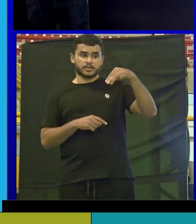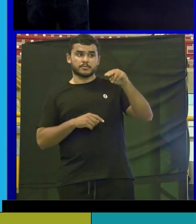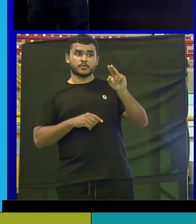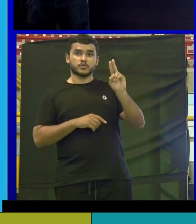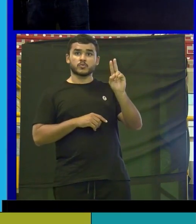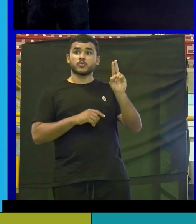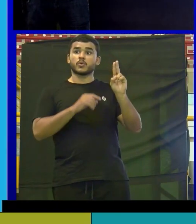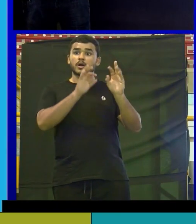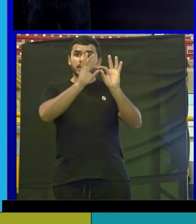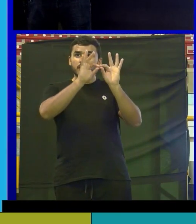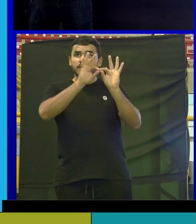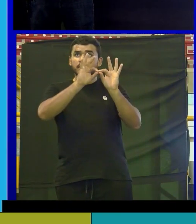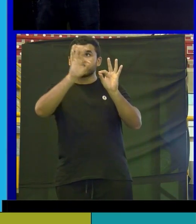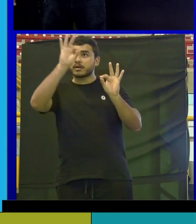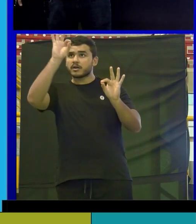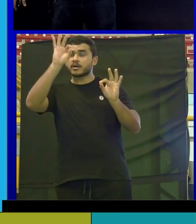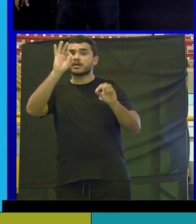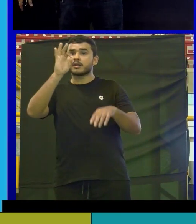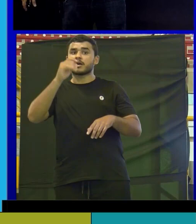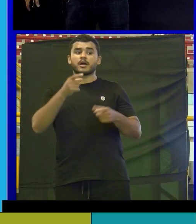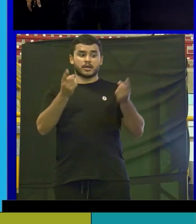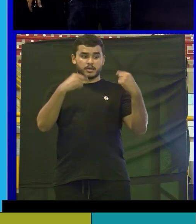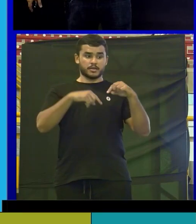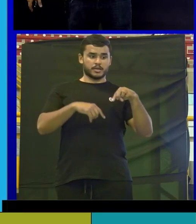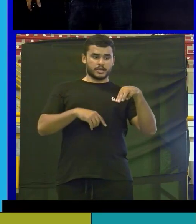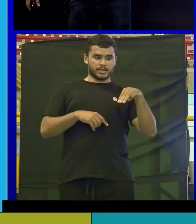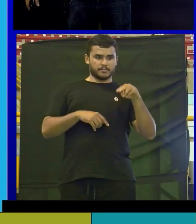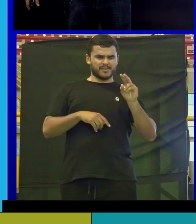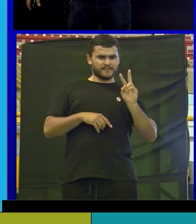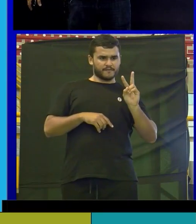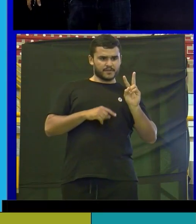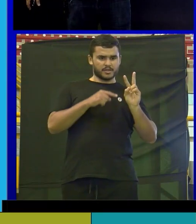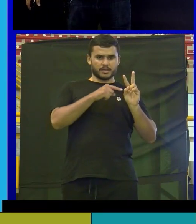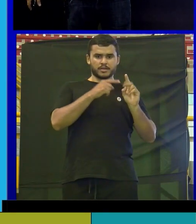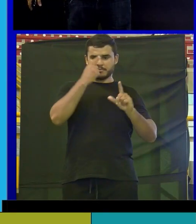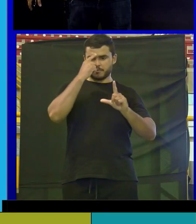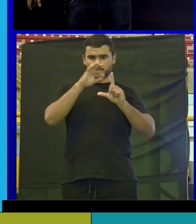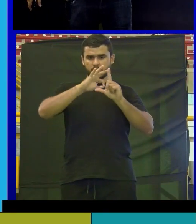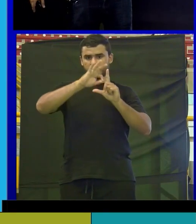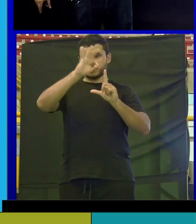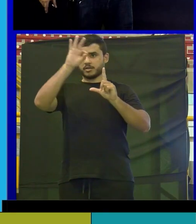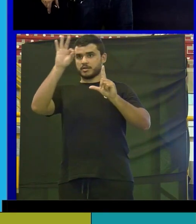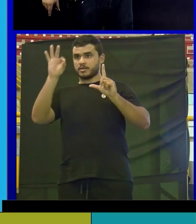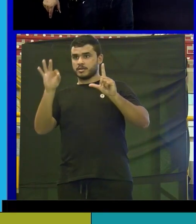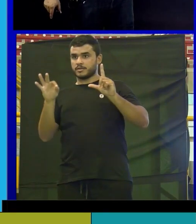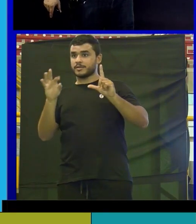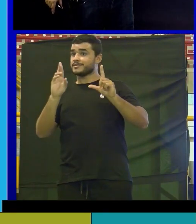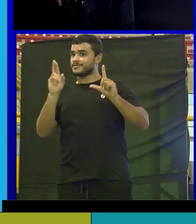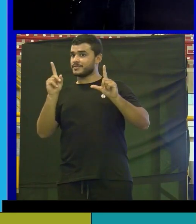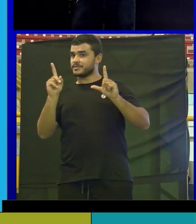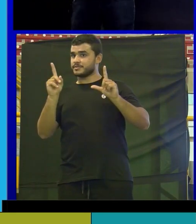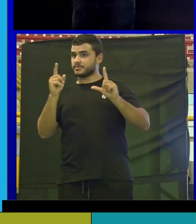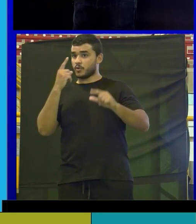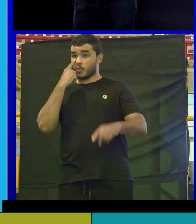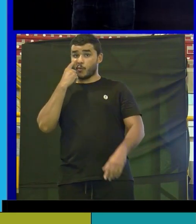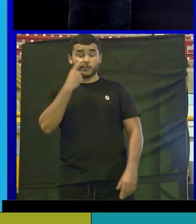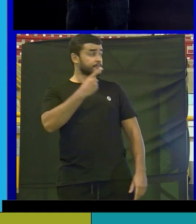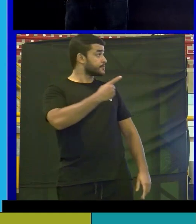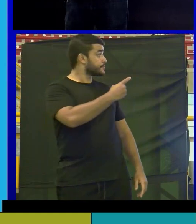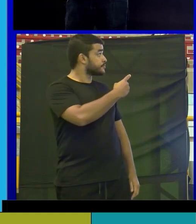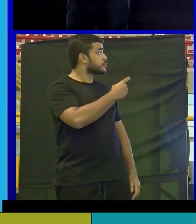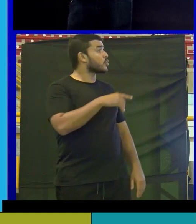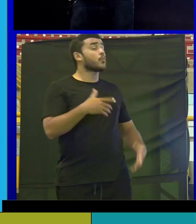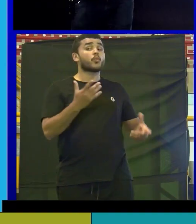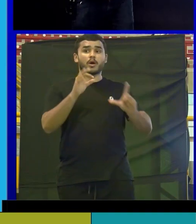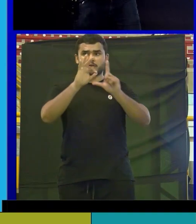MV, espaço em função do tempo era uma parábola. Olhando agora para essa questão.